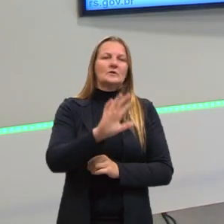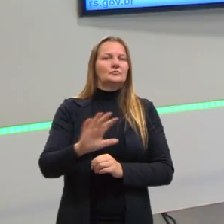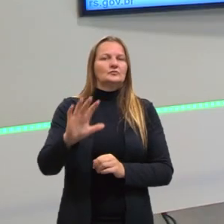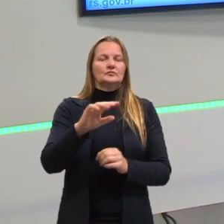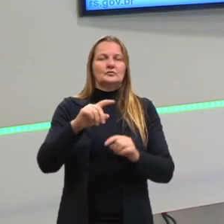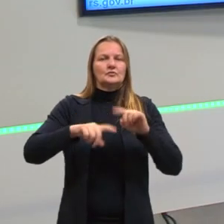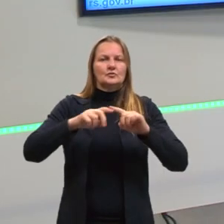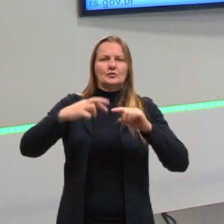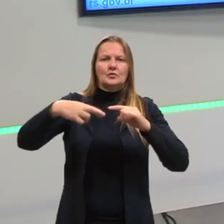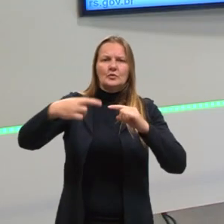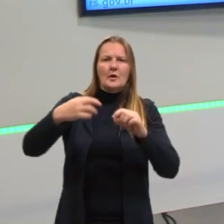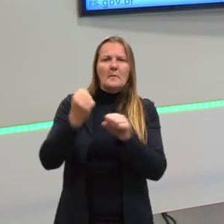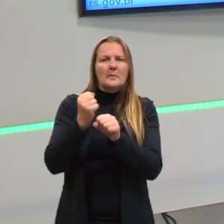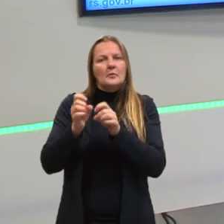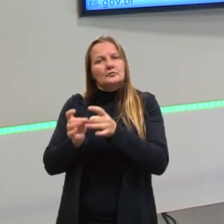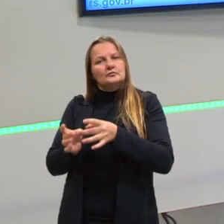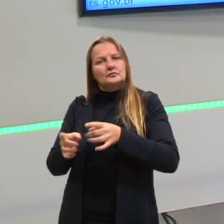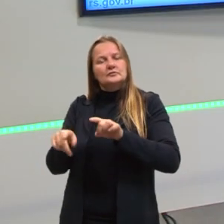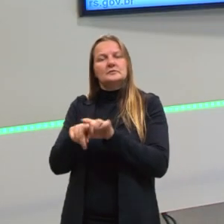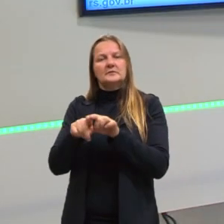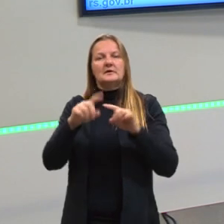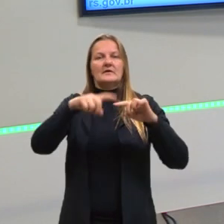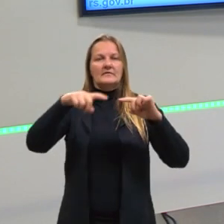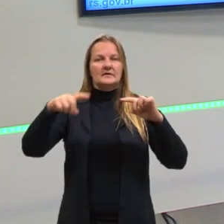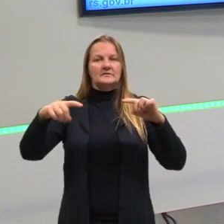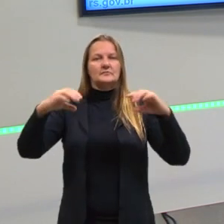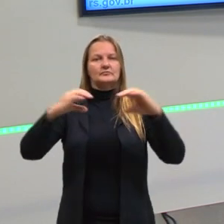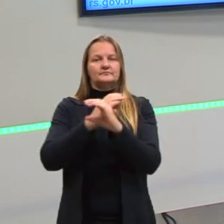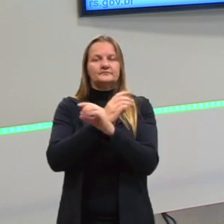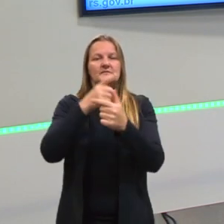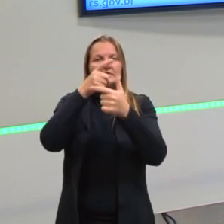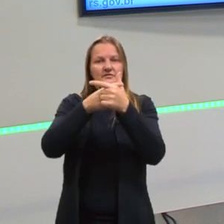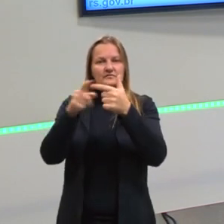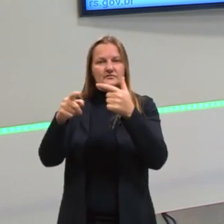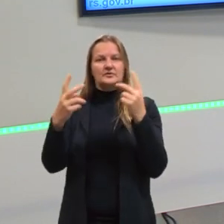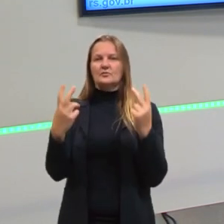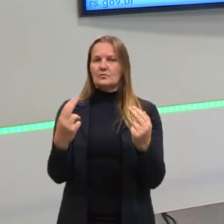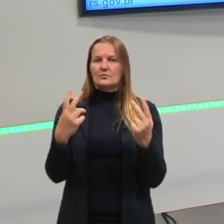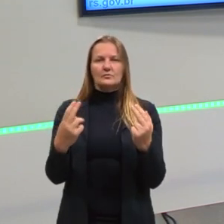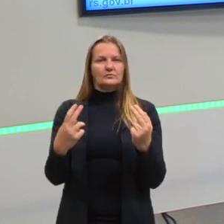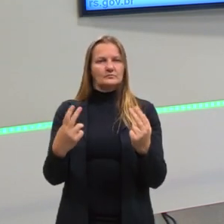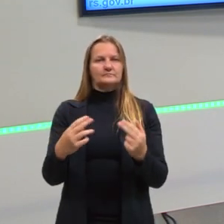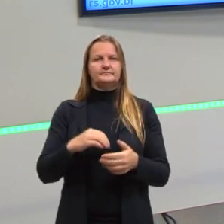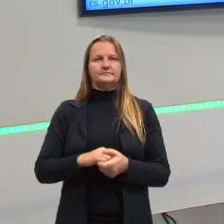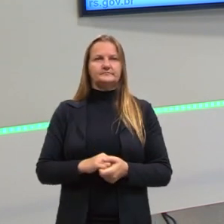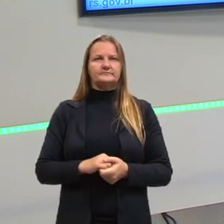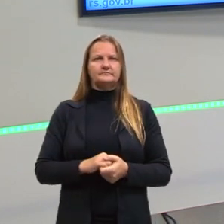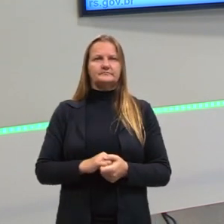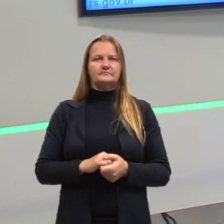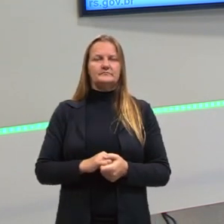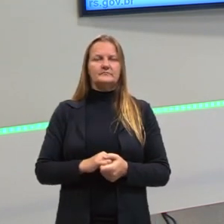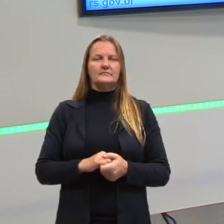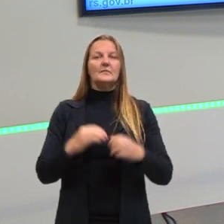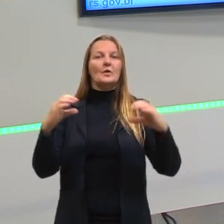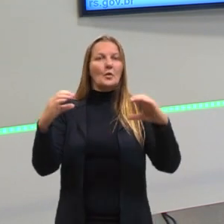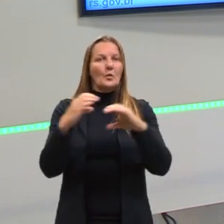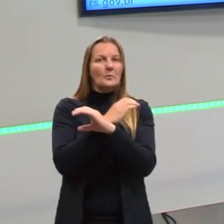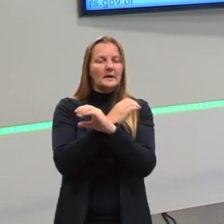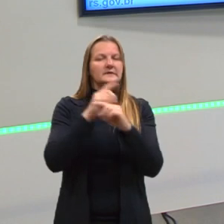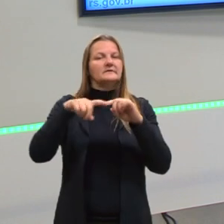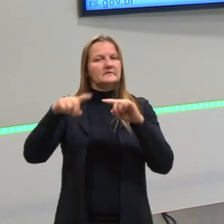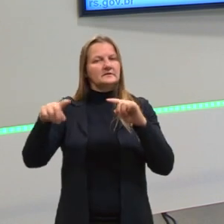né os reagentes e os produtos e a variação de entalpia se eu dividir eu vou fazer um mesmo por tudo inclusive o valor da